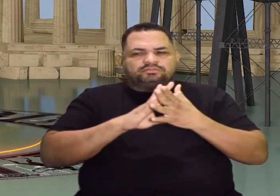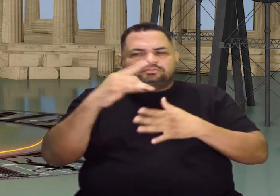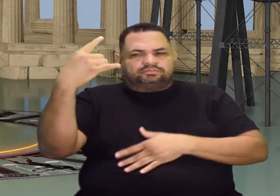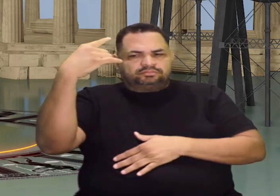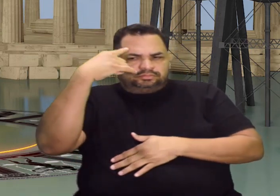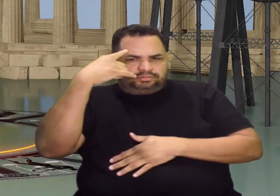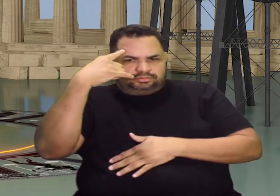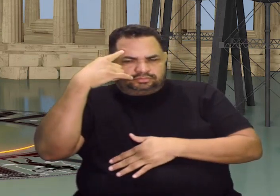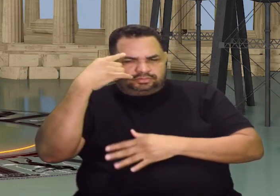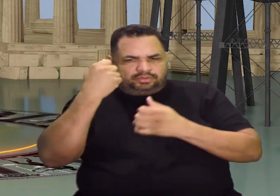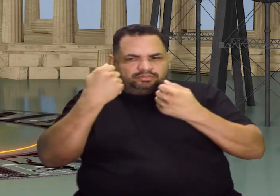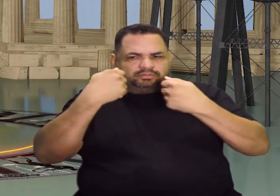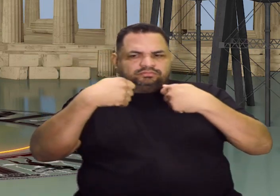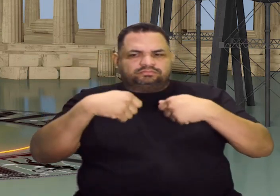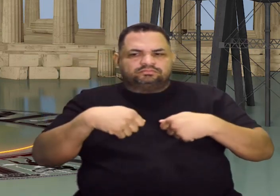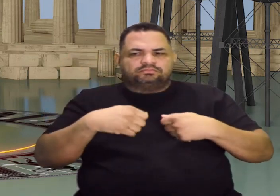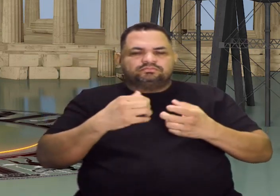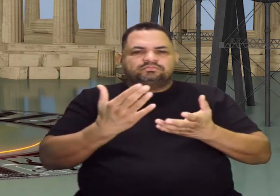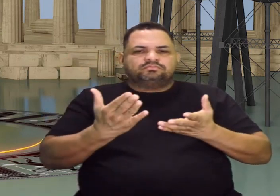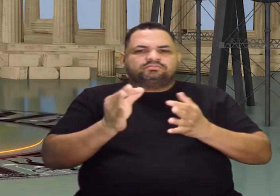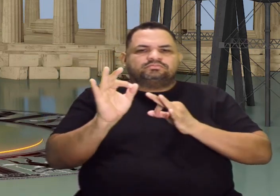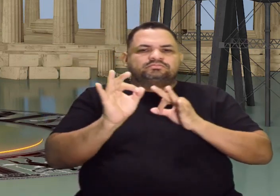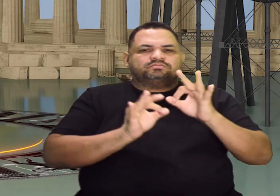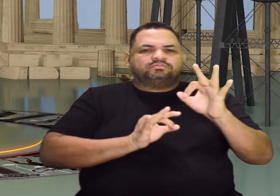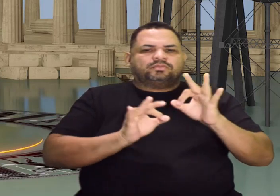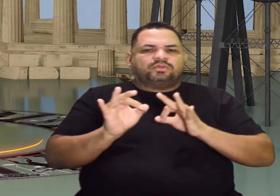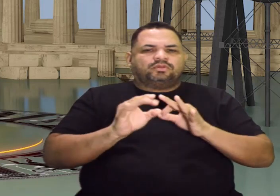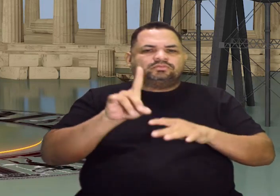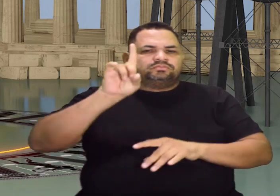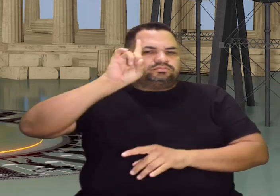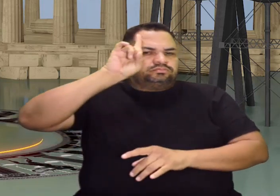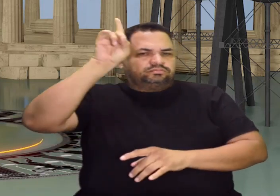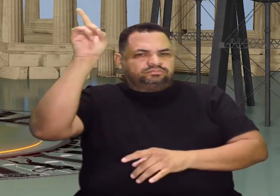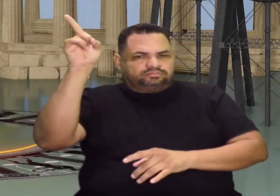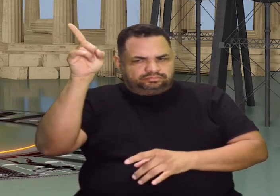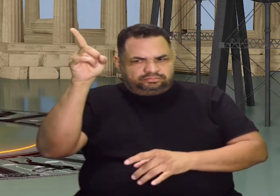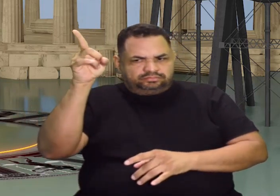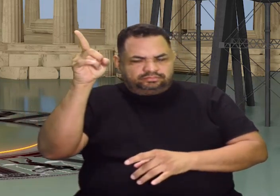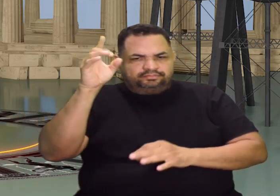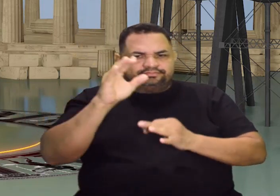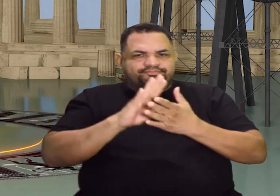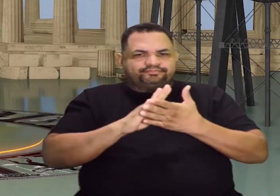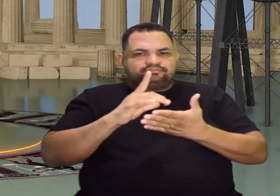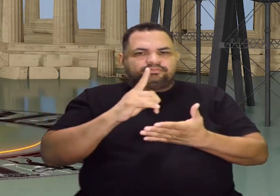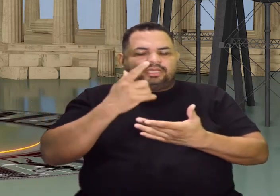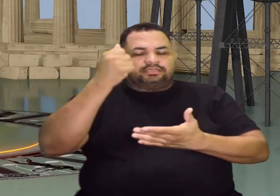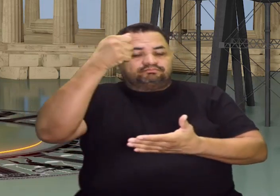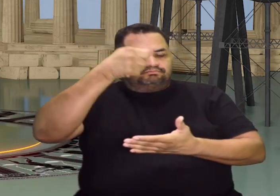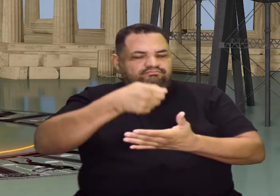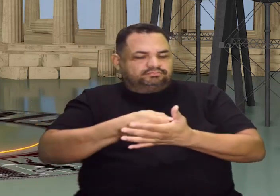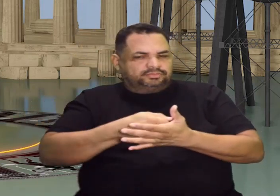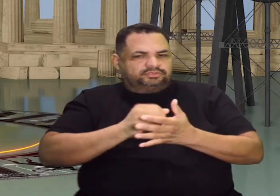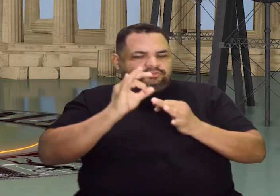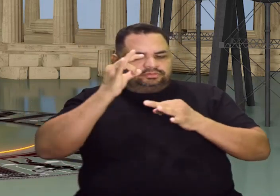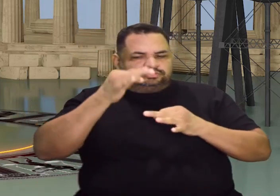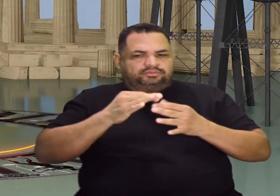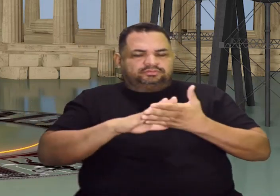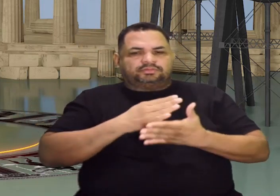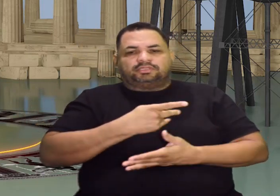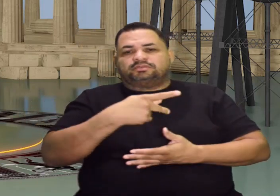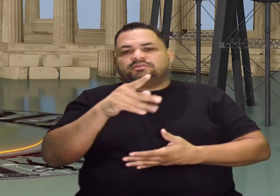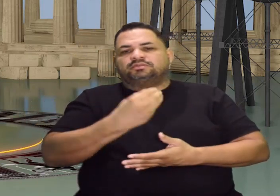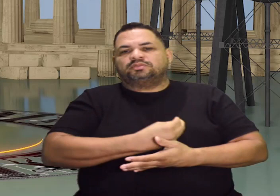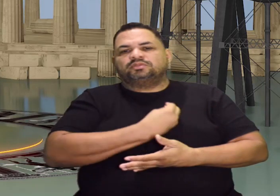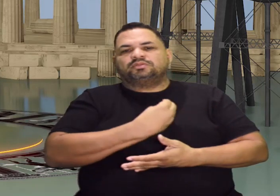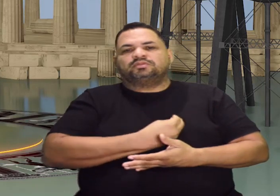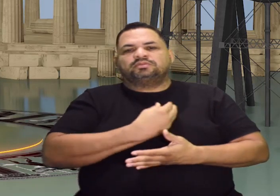pensamento, permite com que você possa organizar as ideias, né? Tomar as decisões adequadas para a sua vida.